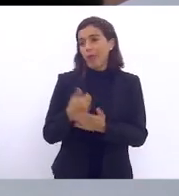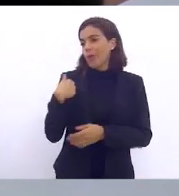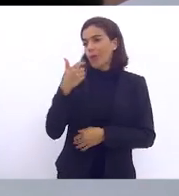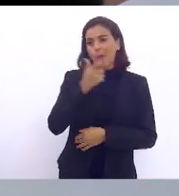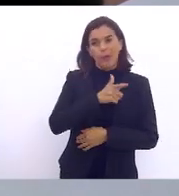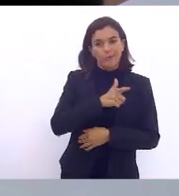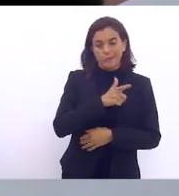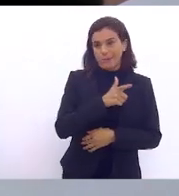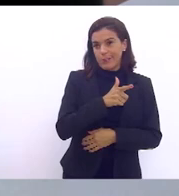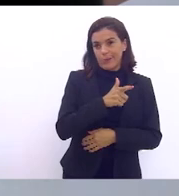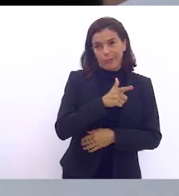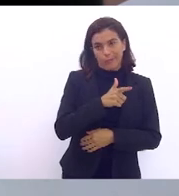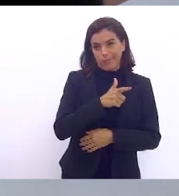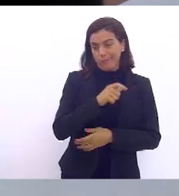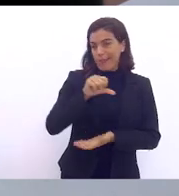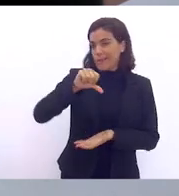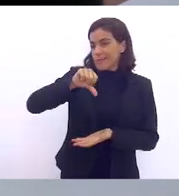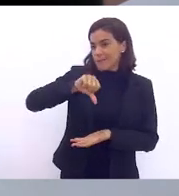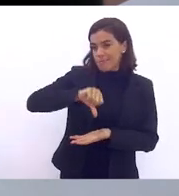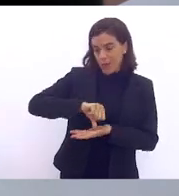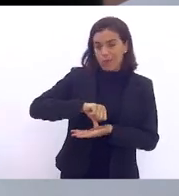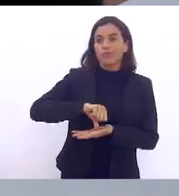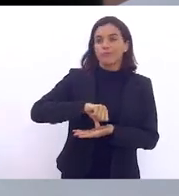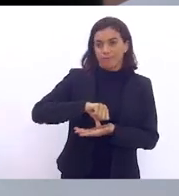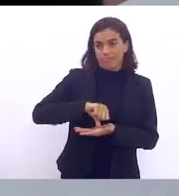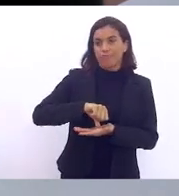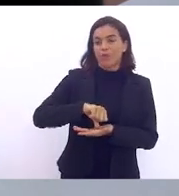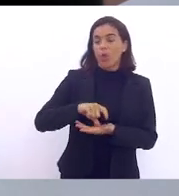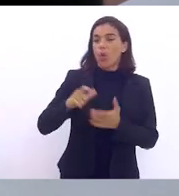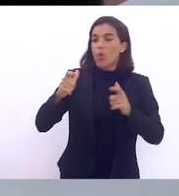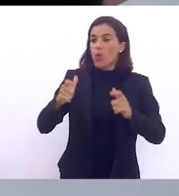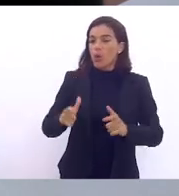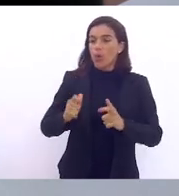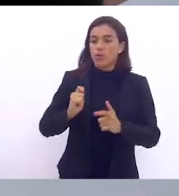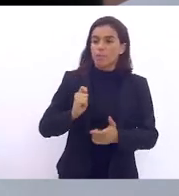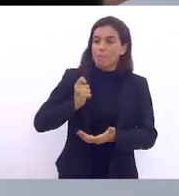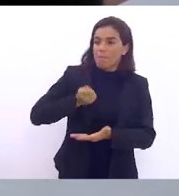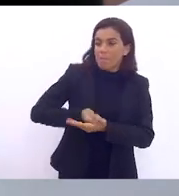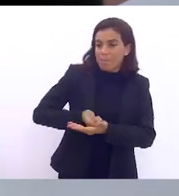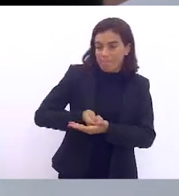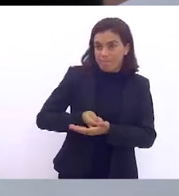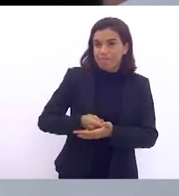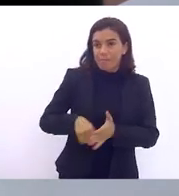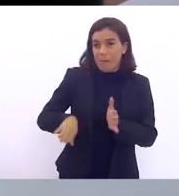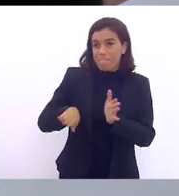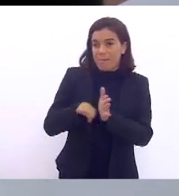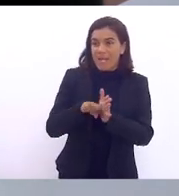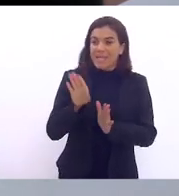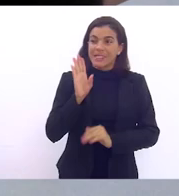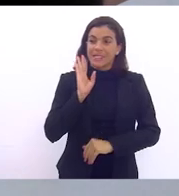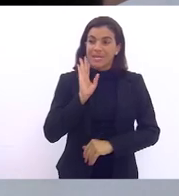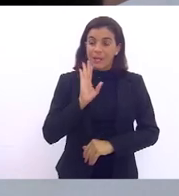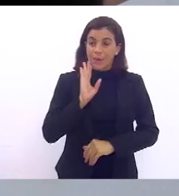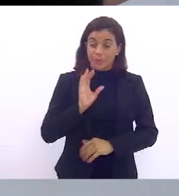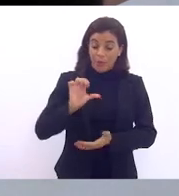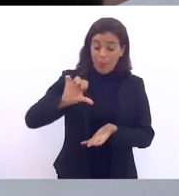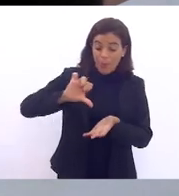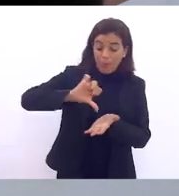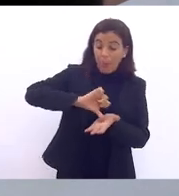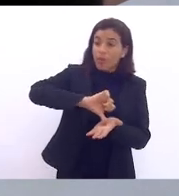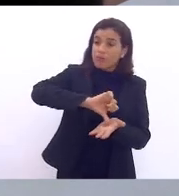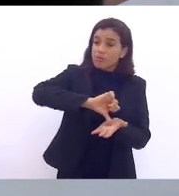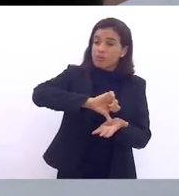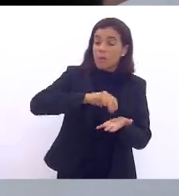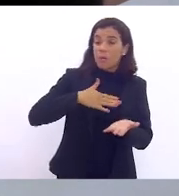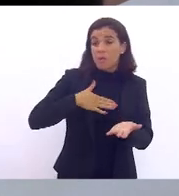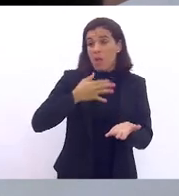fazer nesse posto físico que ali está no posto parada legal que era um outro ponto que na